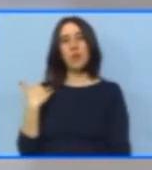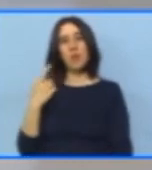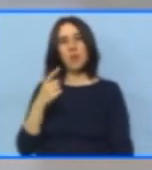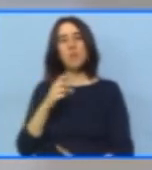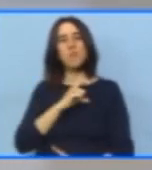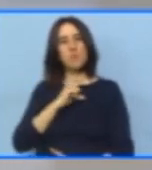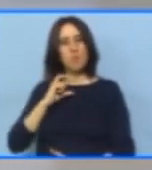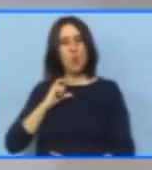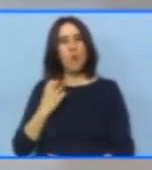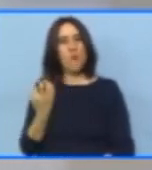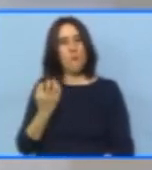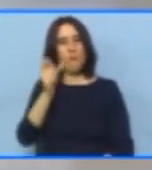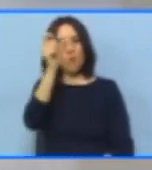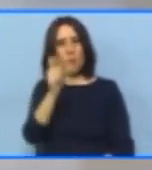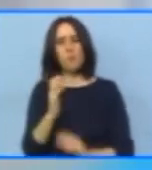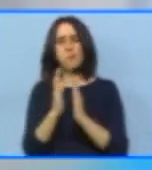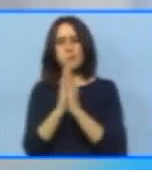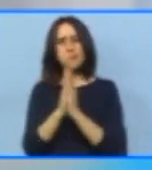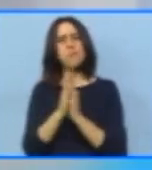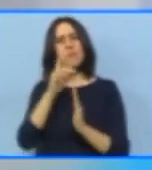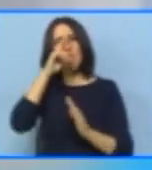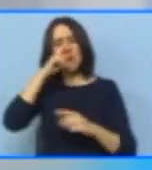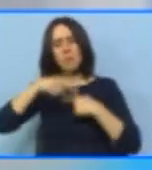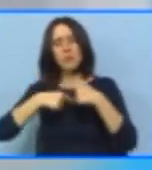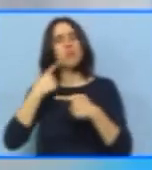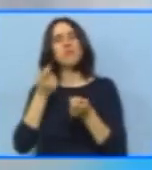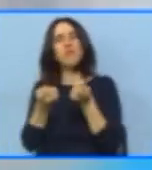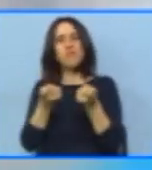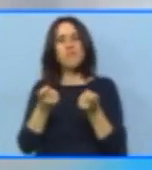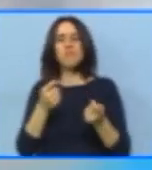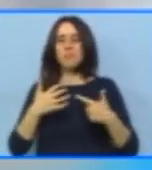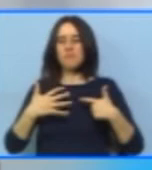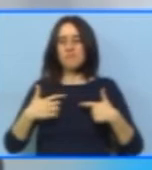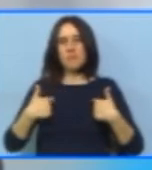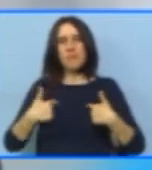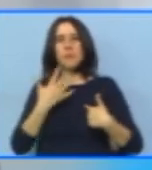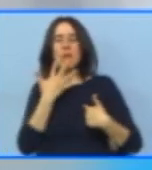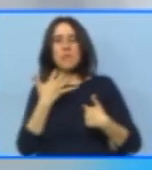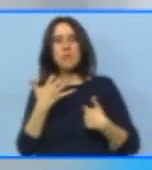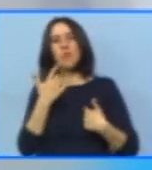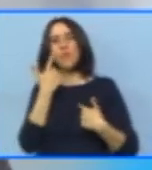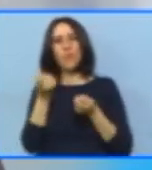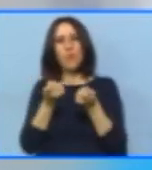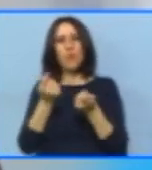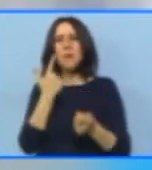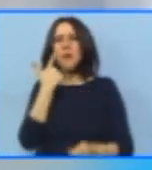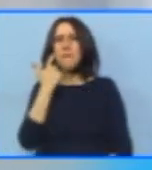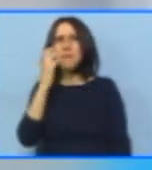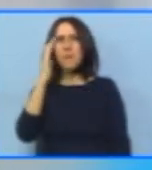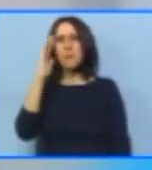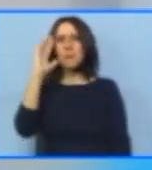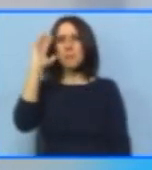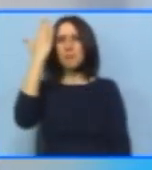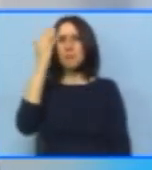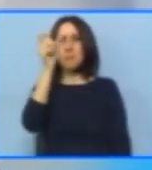homem habituado a gerir uma diocese, com os pés assentes na terra, que teve de governar. É o primeiro, eu julgo que é de facto o